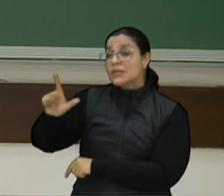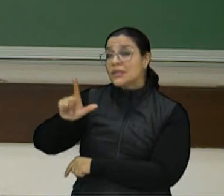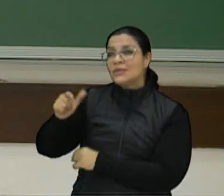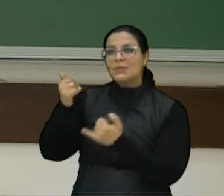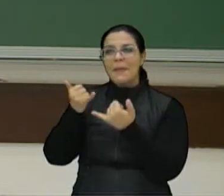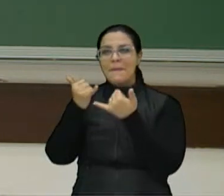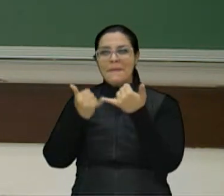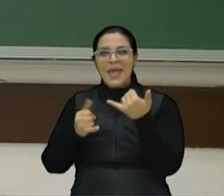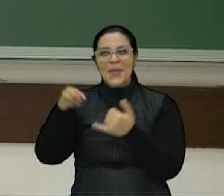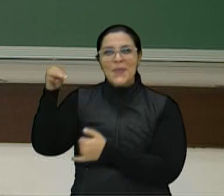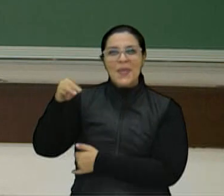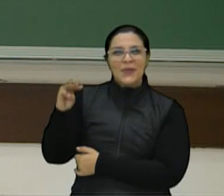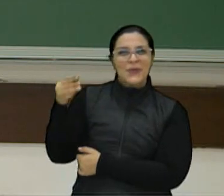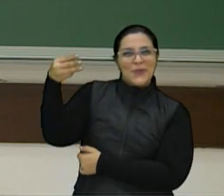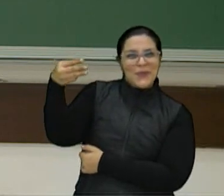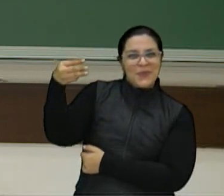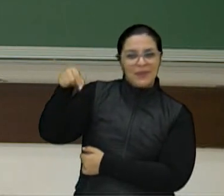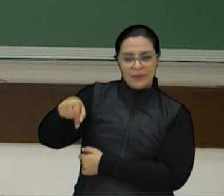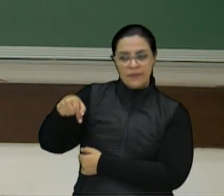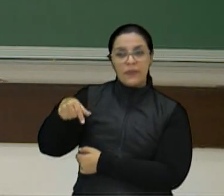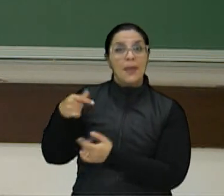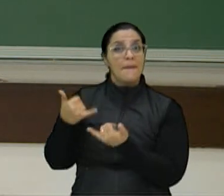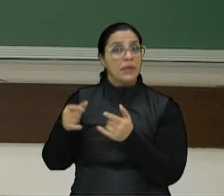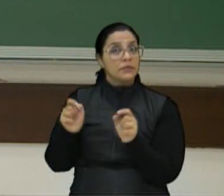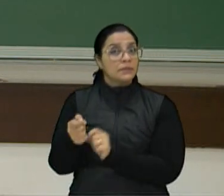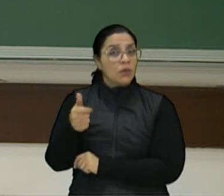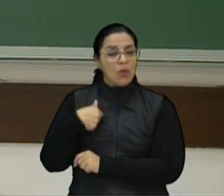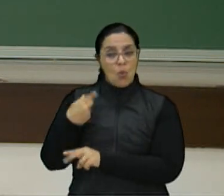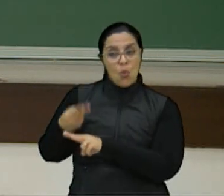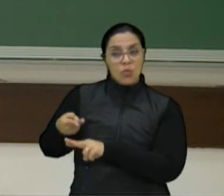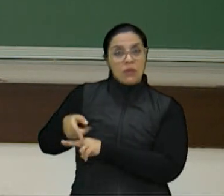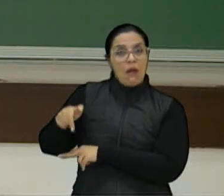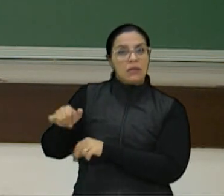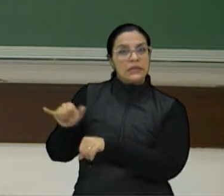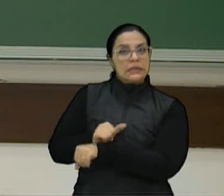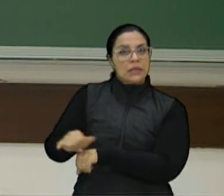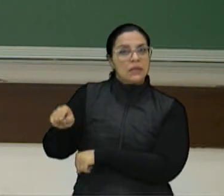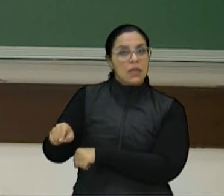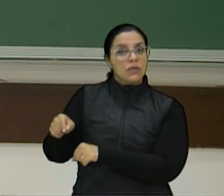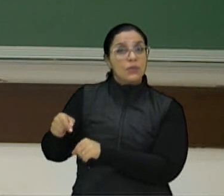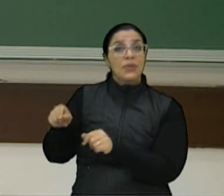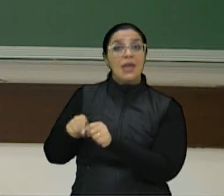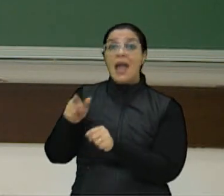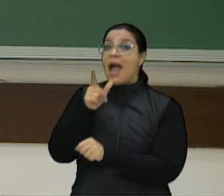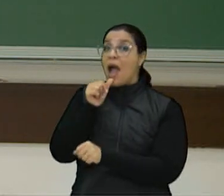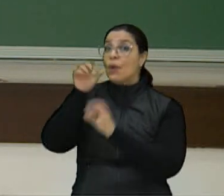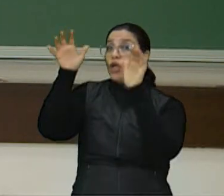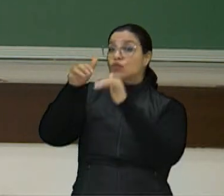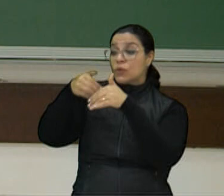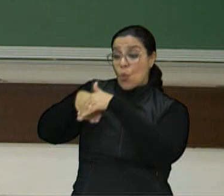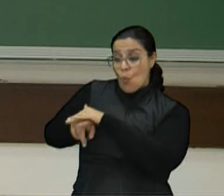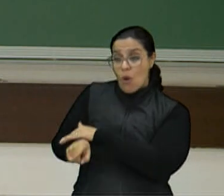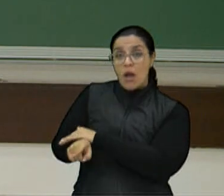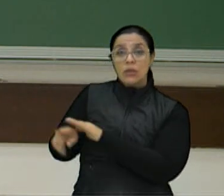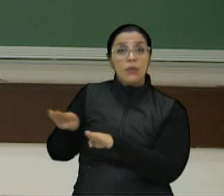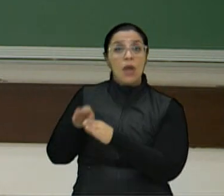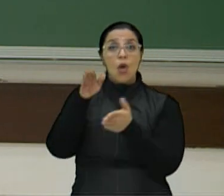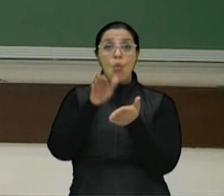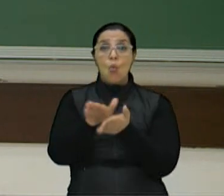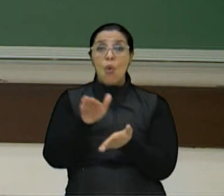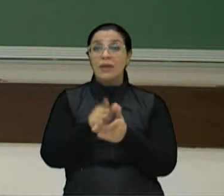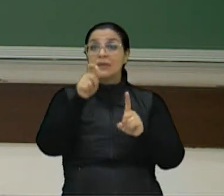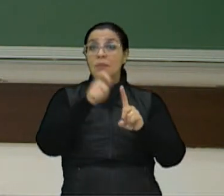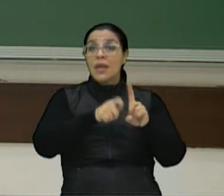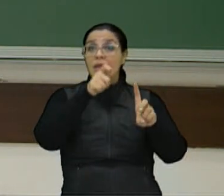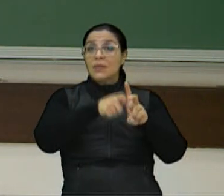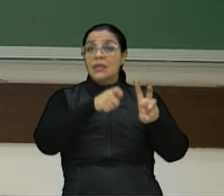número é pequeno, meio metro cúbico. Quando eu comecei a usar isso, esse meio metro cúbico de água da chuva, eu deixei de gastar por